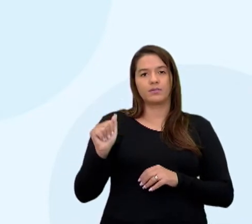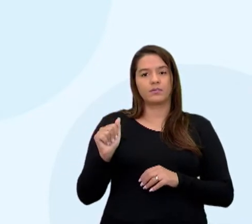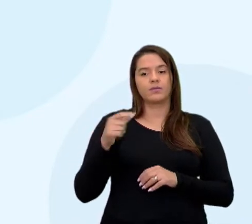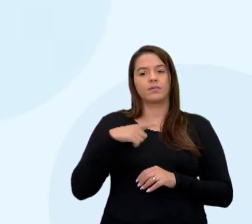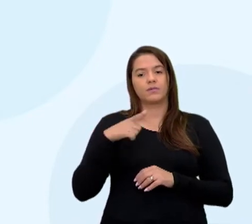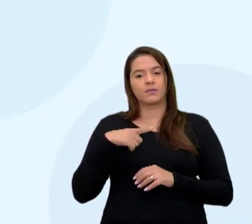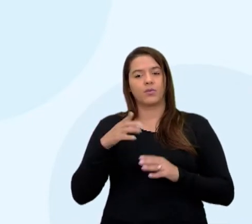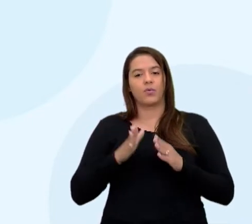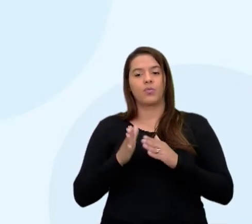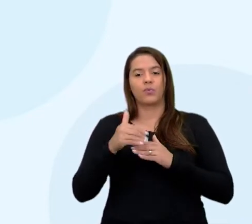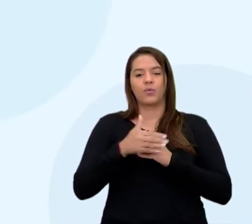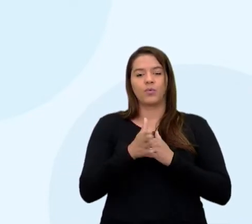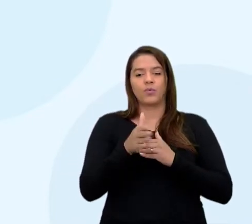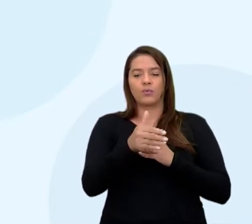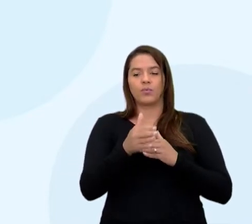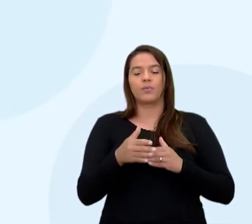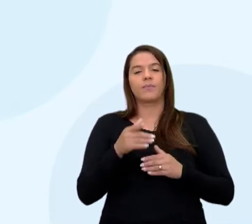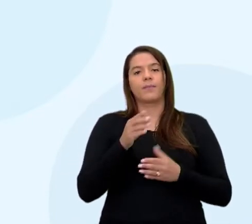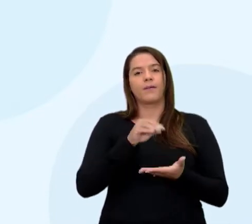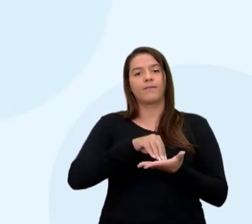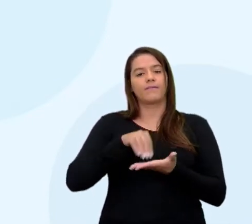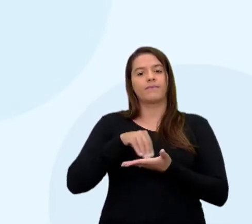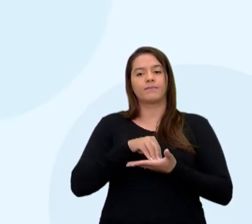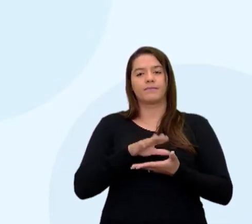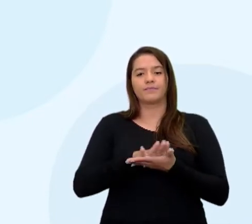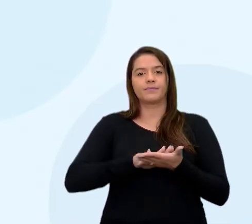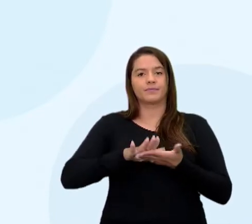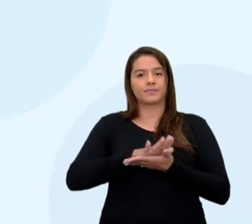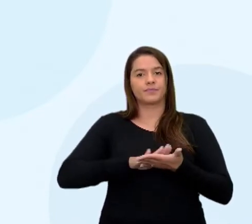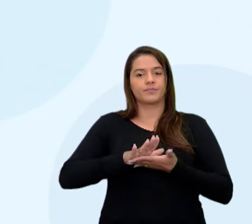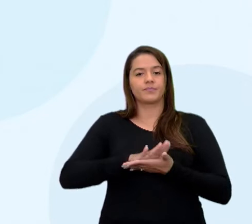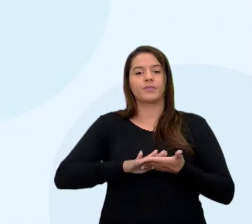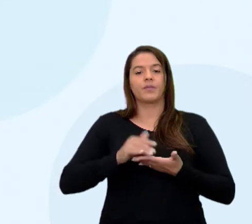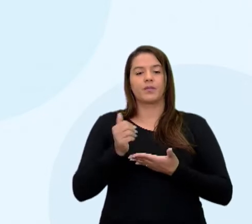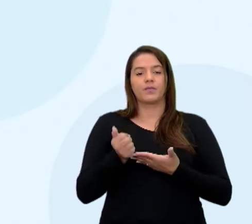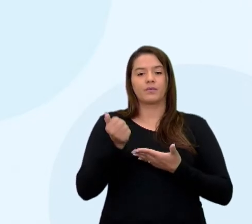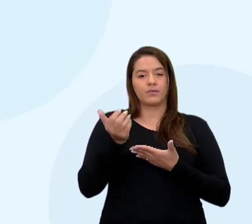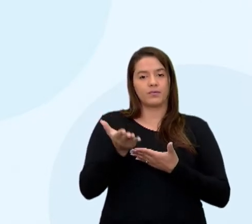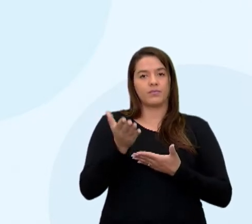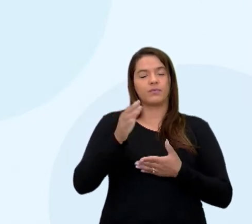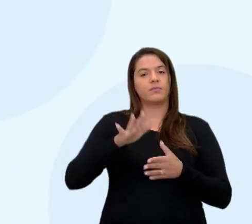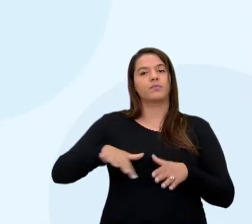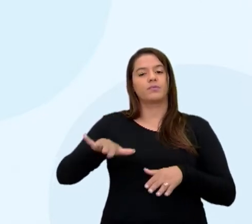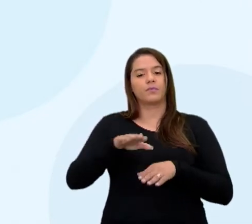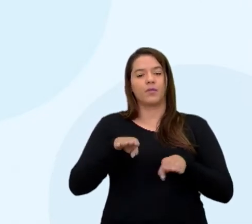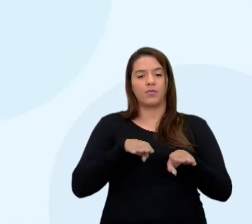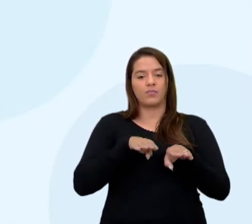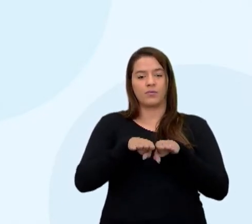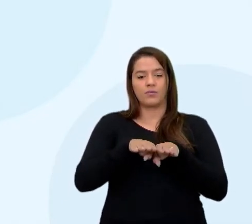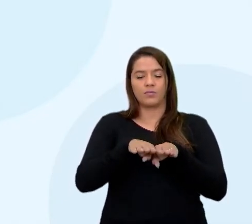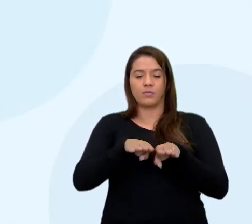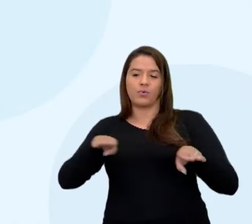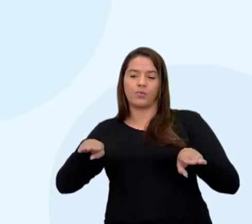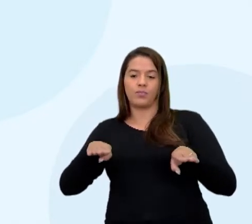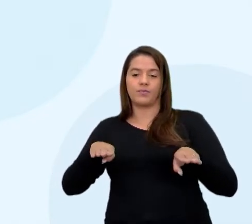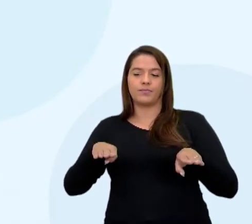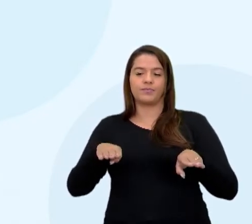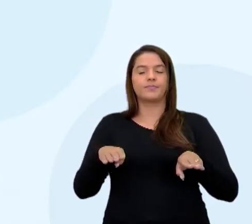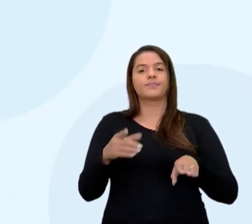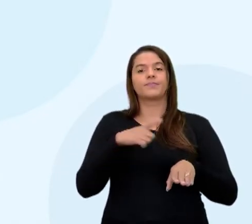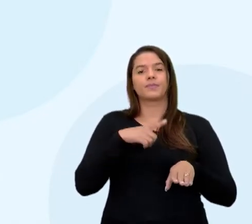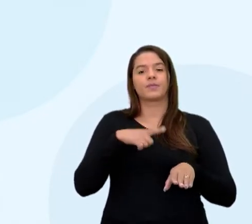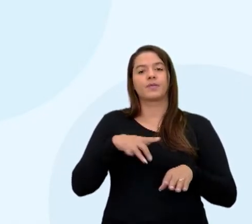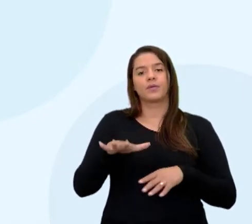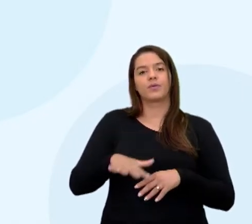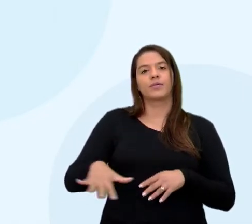dobras ou falhas, tá? Lembrando que isso acontece fora do encontro ou afastamento de placas tectônicas, tá? Em